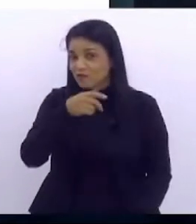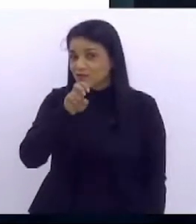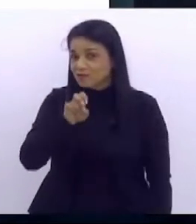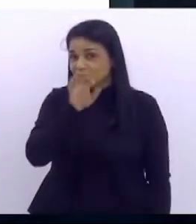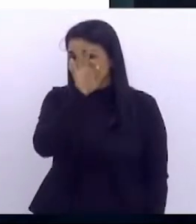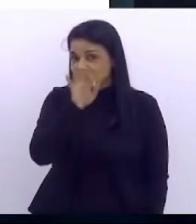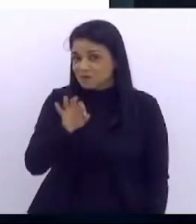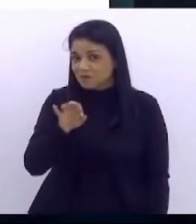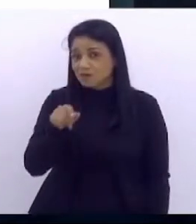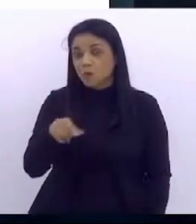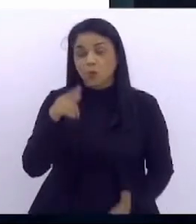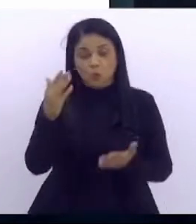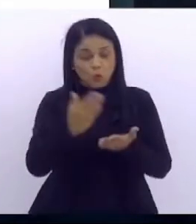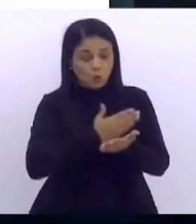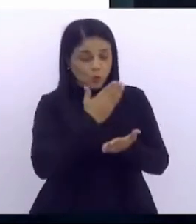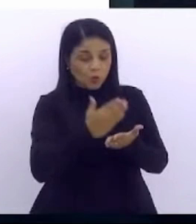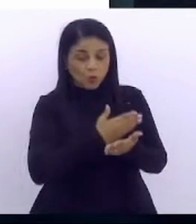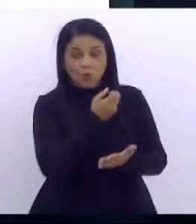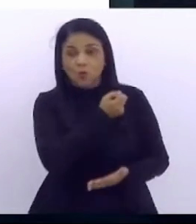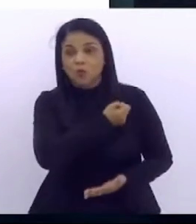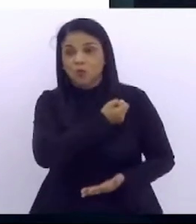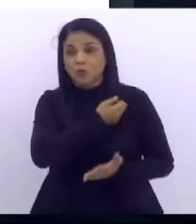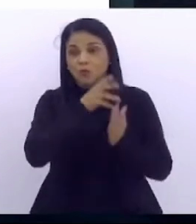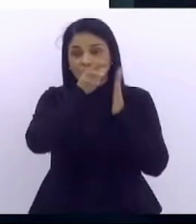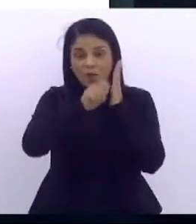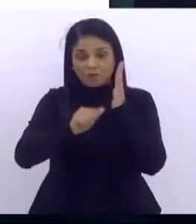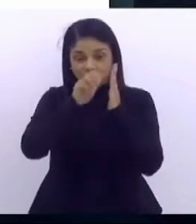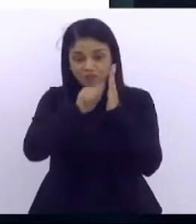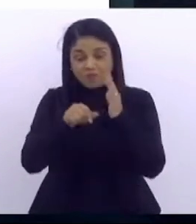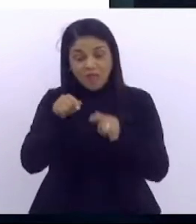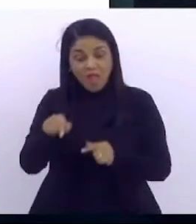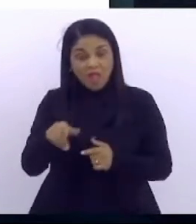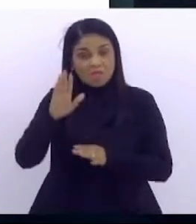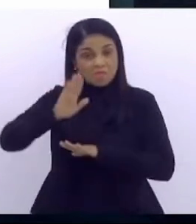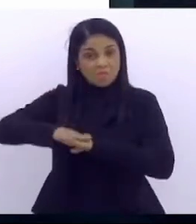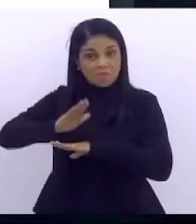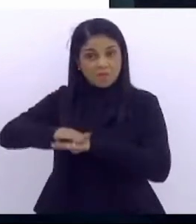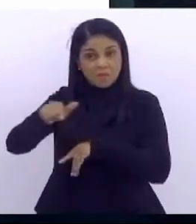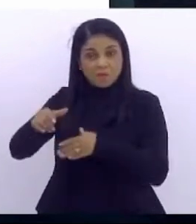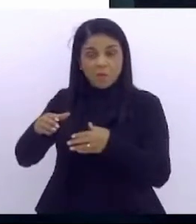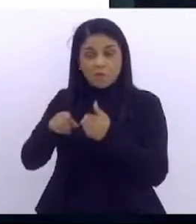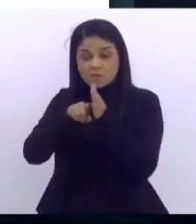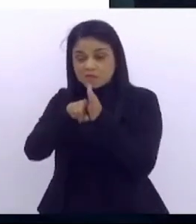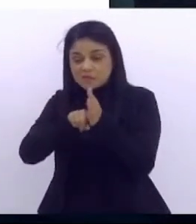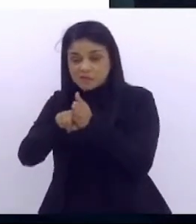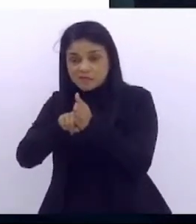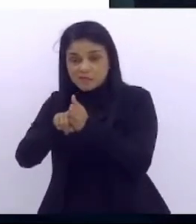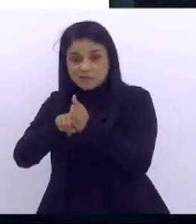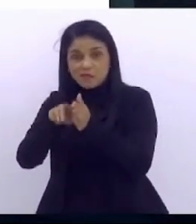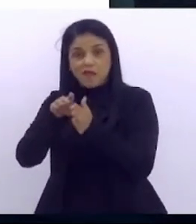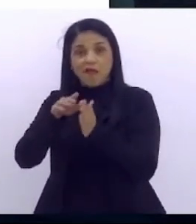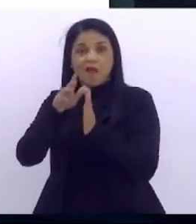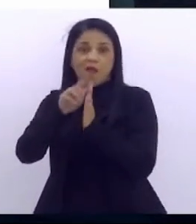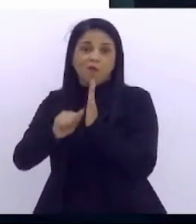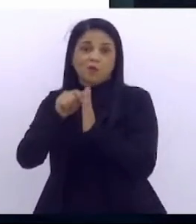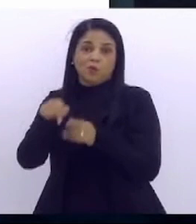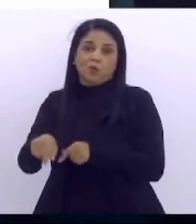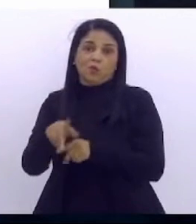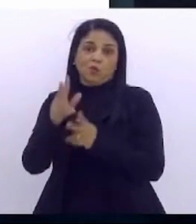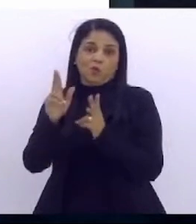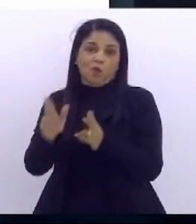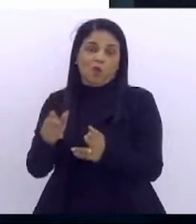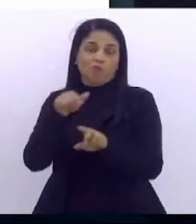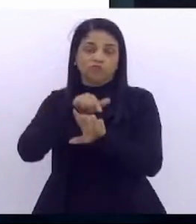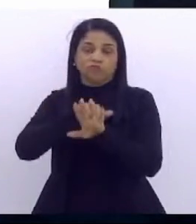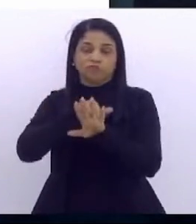E por isso o nome do livro, né? Números abortados. Eles abortaram as próprias pesquisas deles. Né? Minha pesquisa, minhas regras. É assim